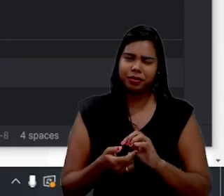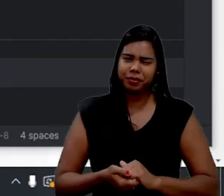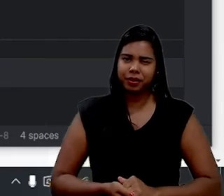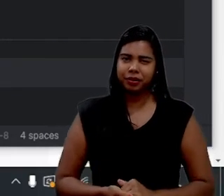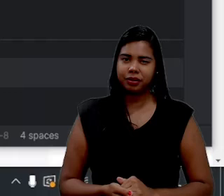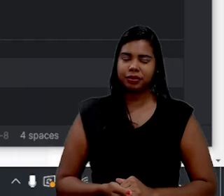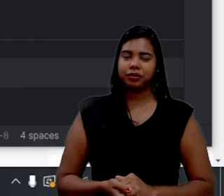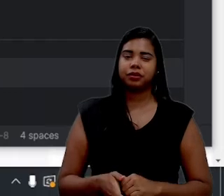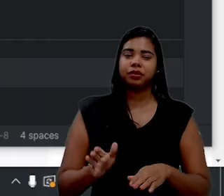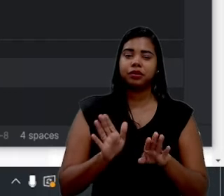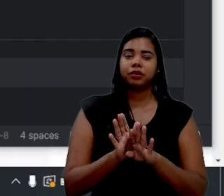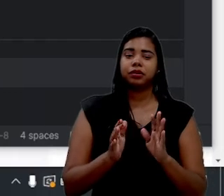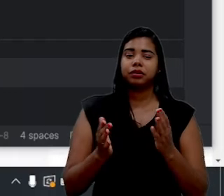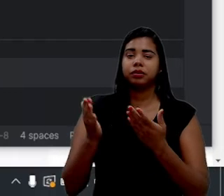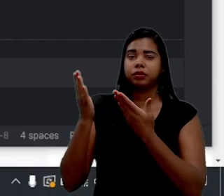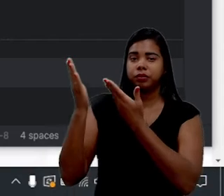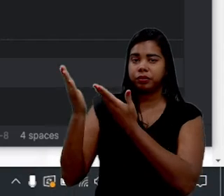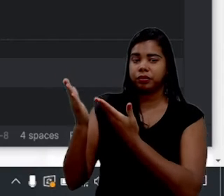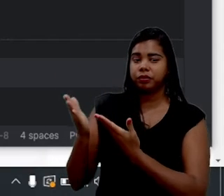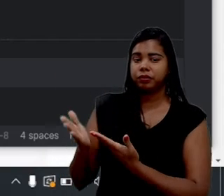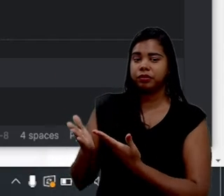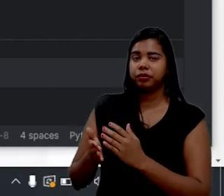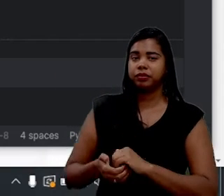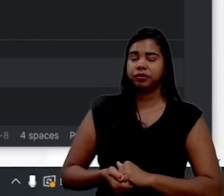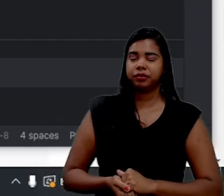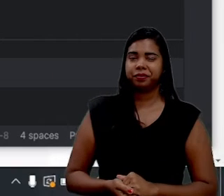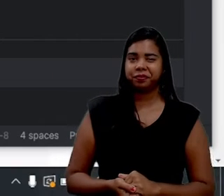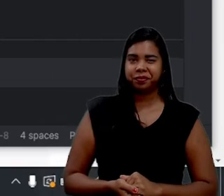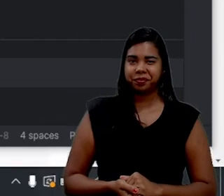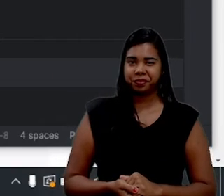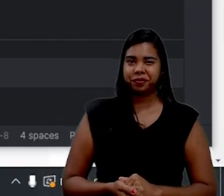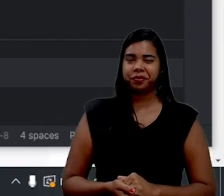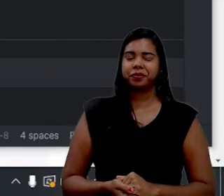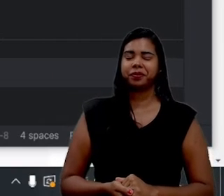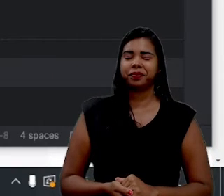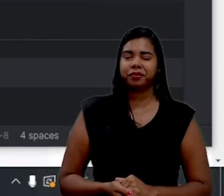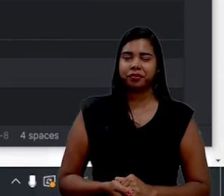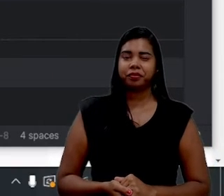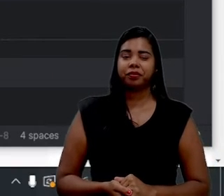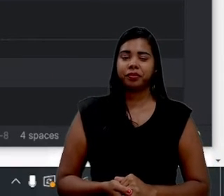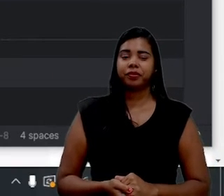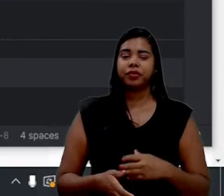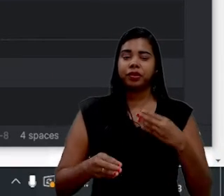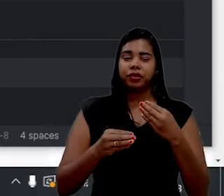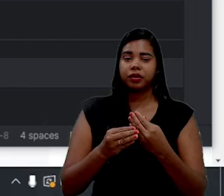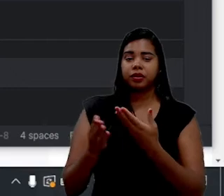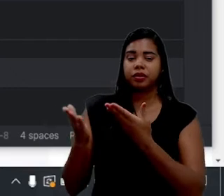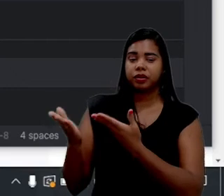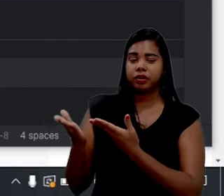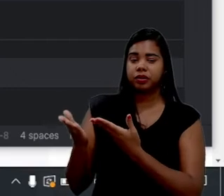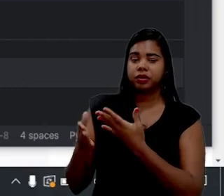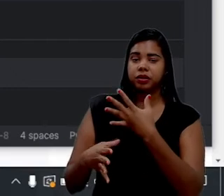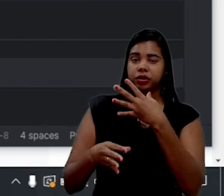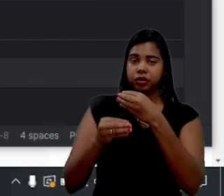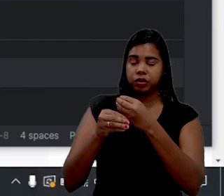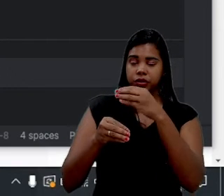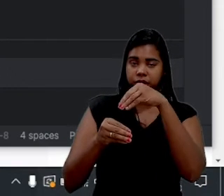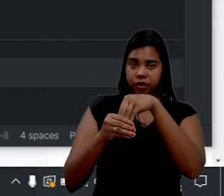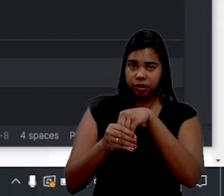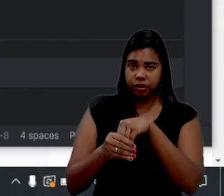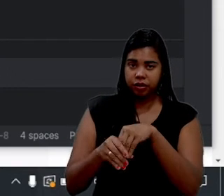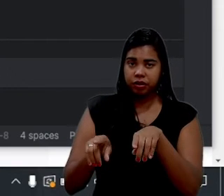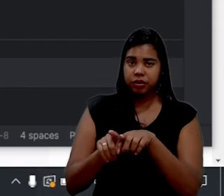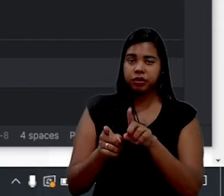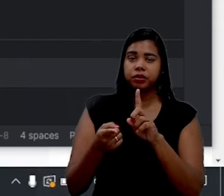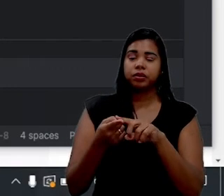distribui normalmente, cria essa página, essa div, né? Que é uma classe container, e coloca os elementos dentro dela, e a gente